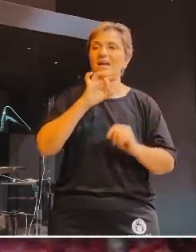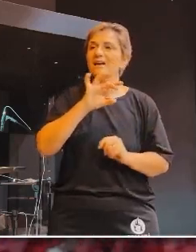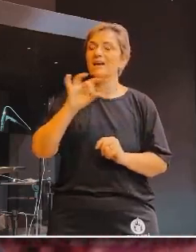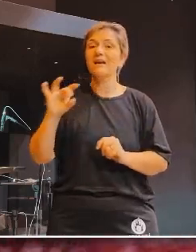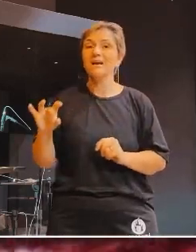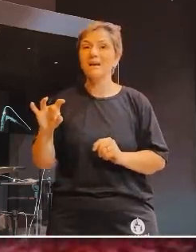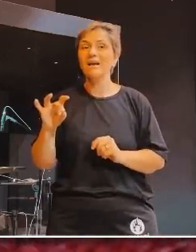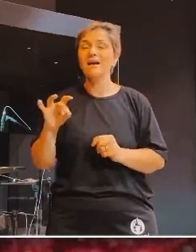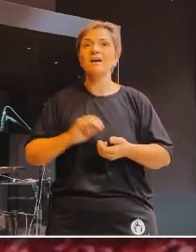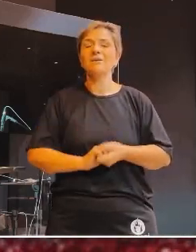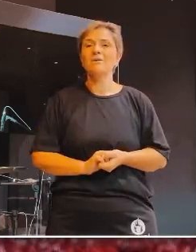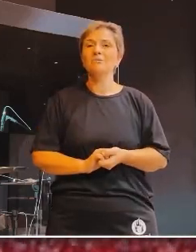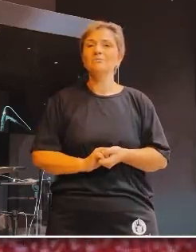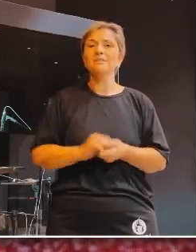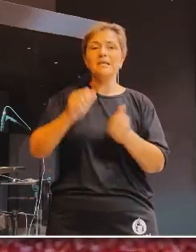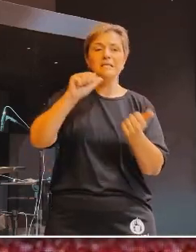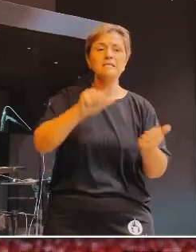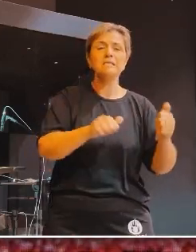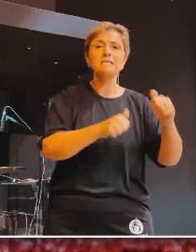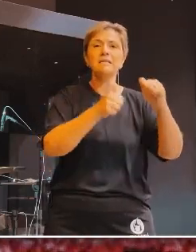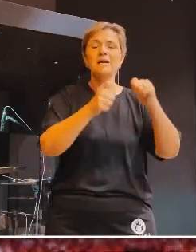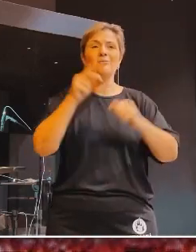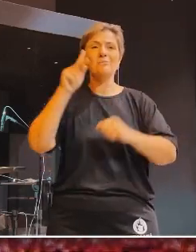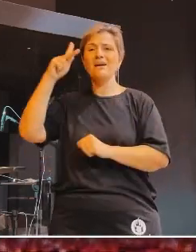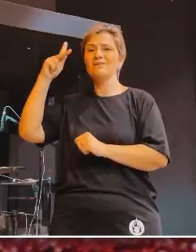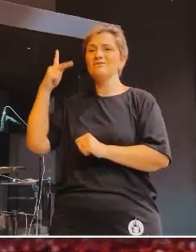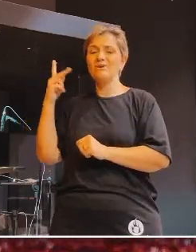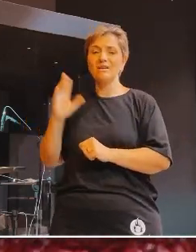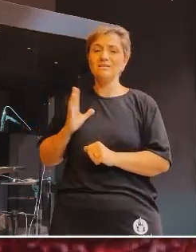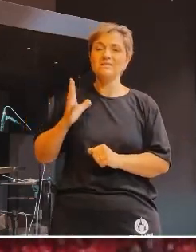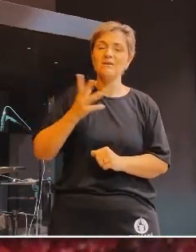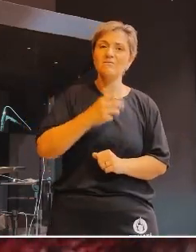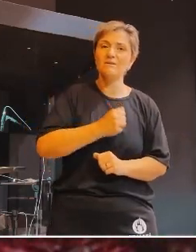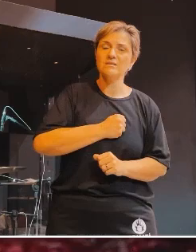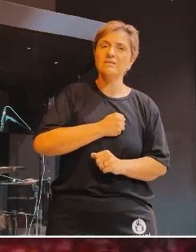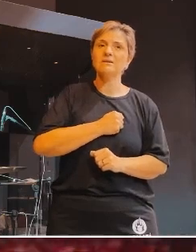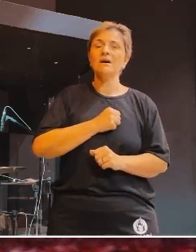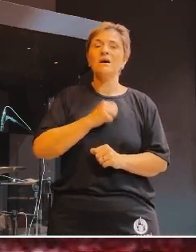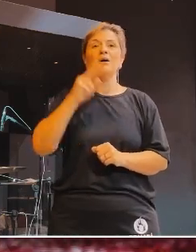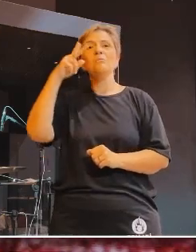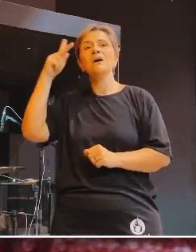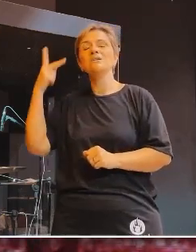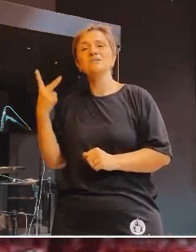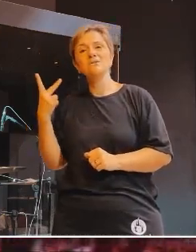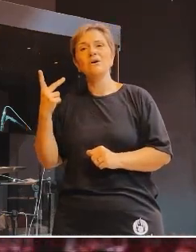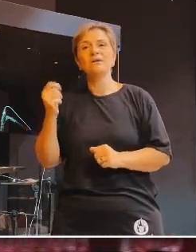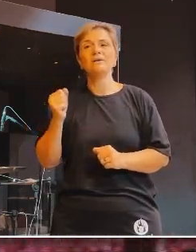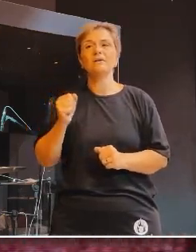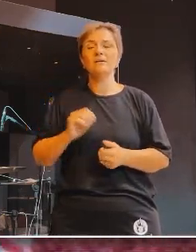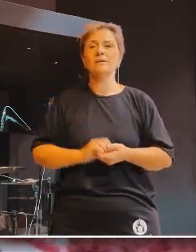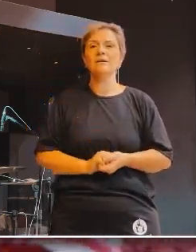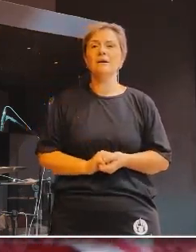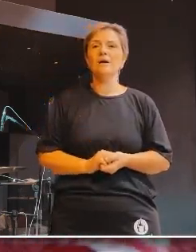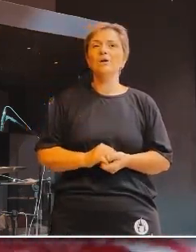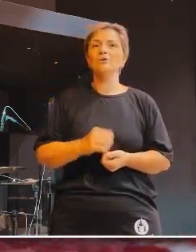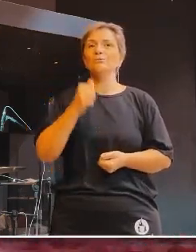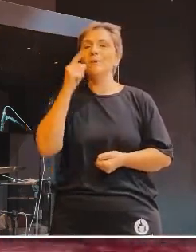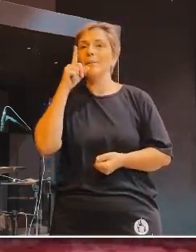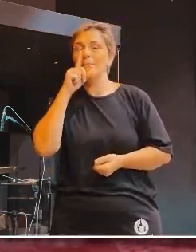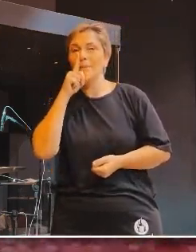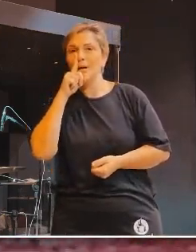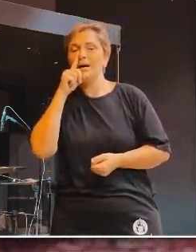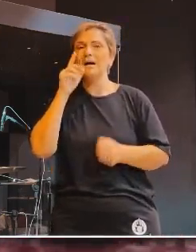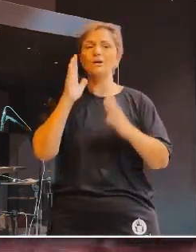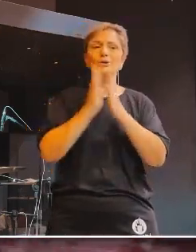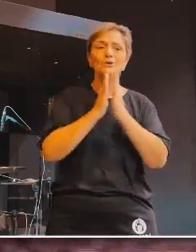que descia as águas era uma história de salvação, era uma história de um cônjuge, de uma mãe que